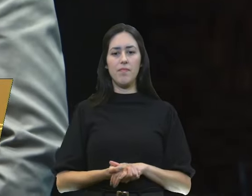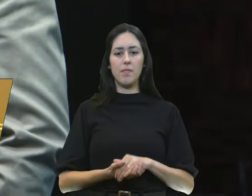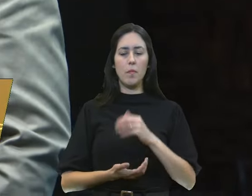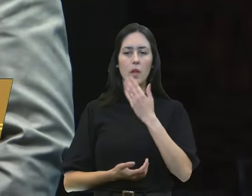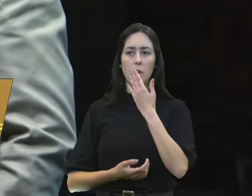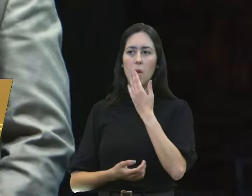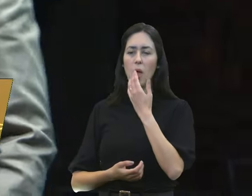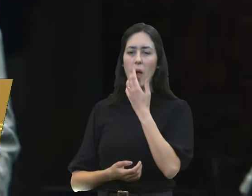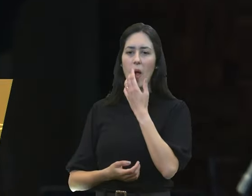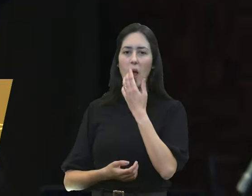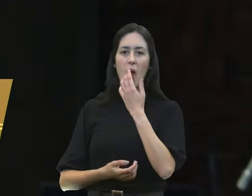E o Bartimeu me ensina uma última história.